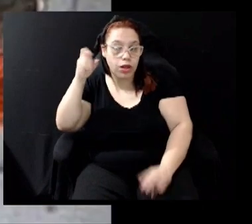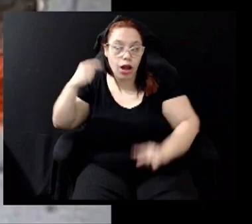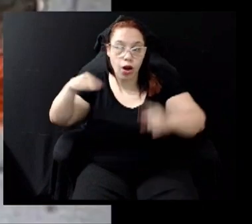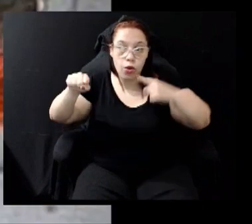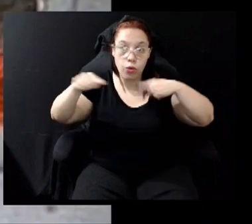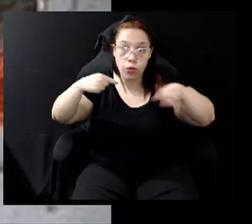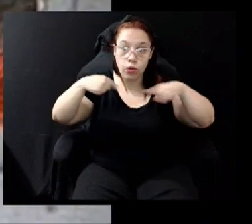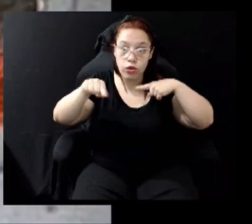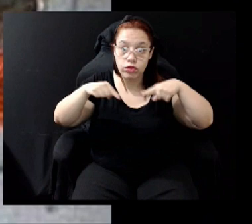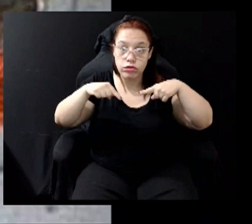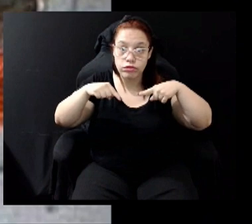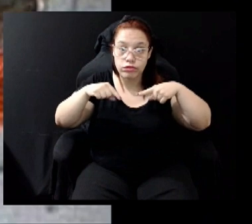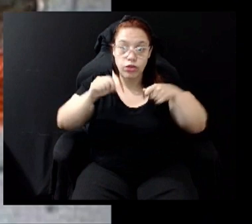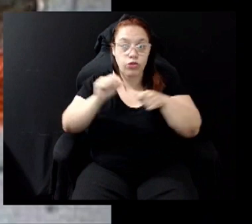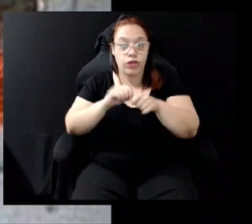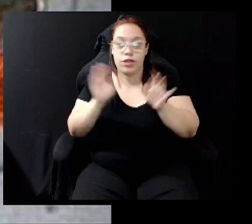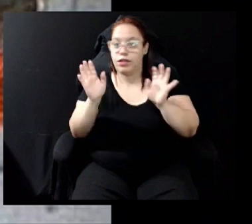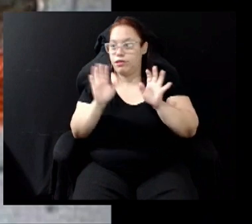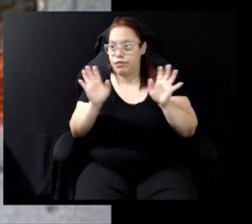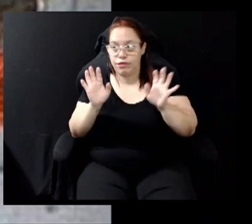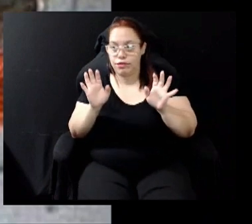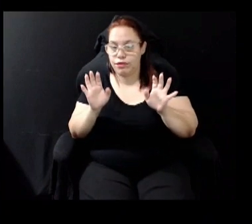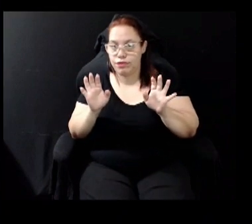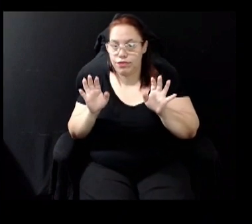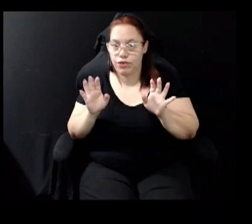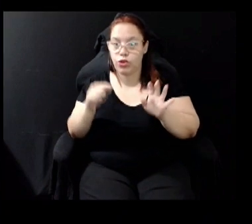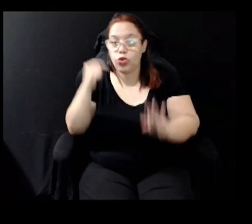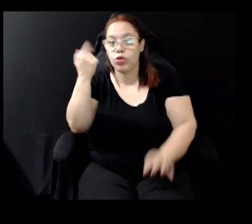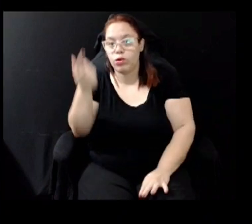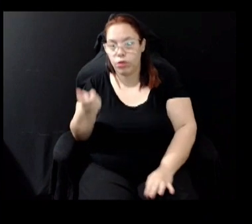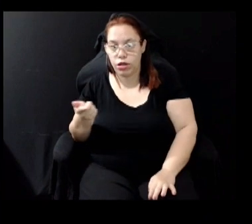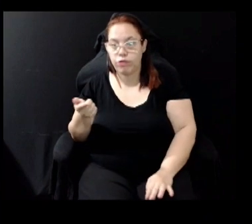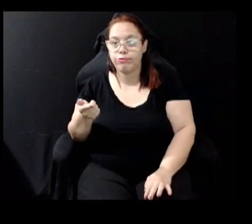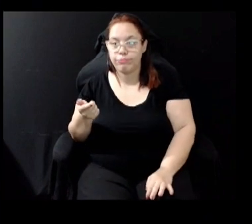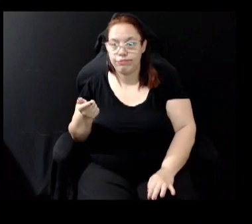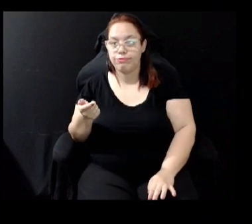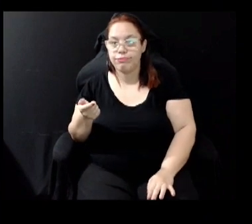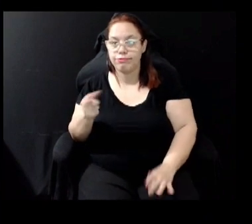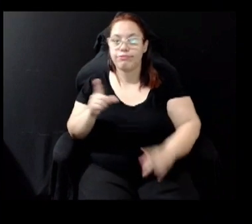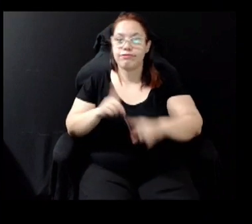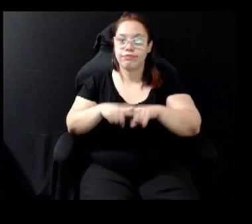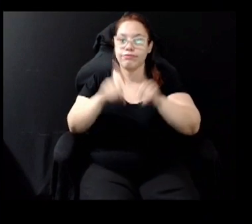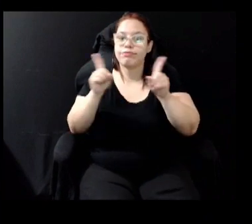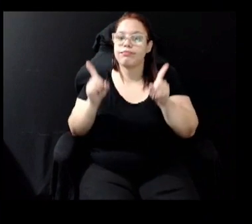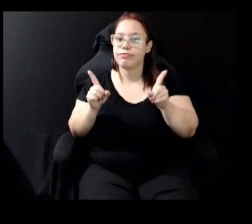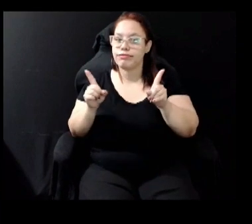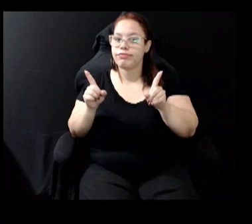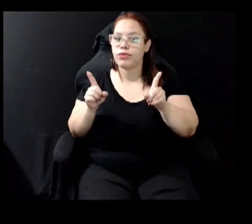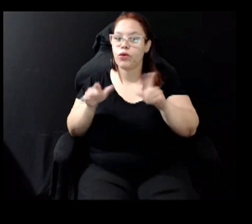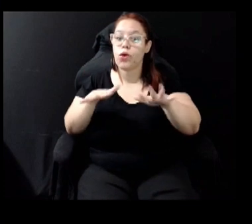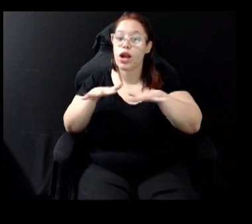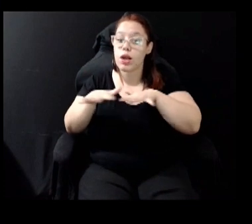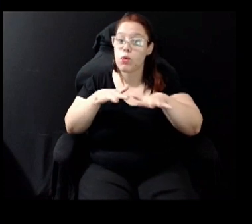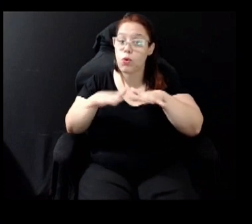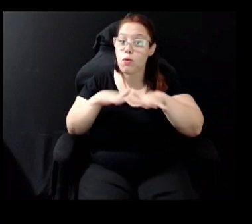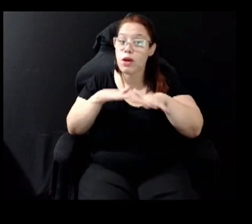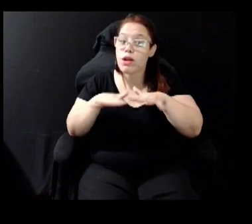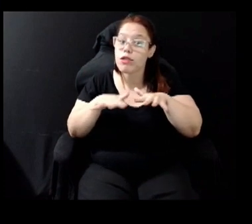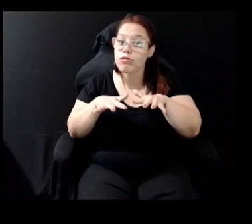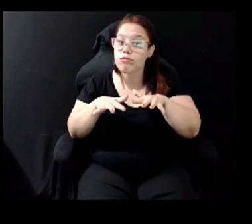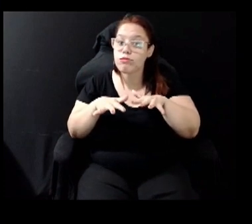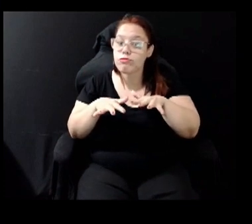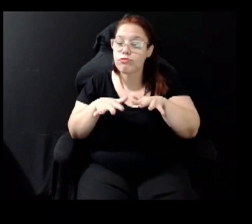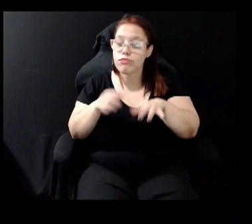hoje não faz, hoje, né, configurado de uma outra forma. Mas esses momentos são mais raros